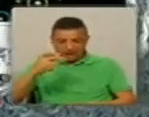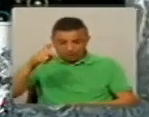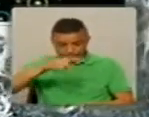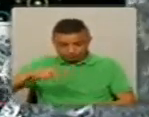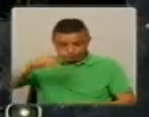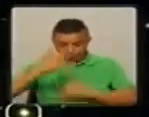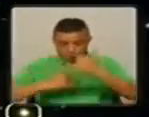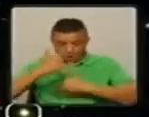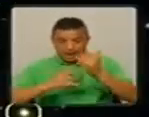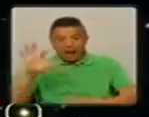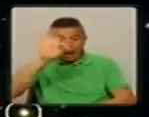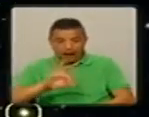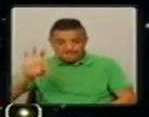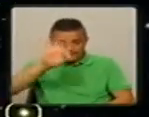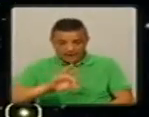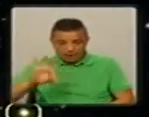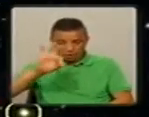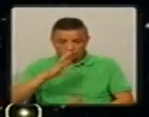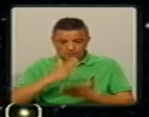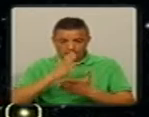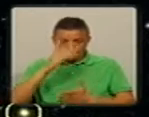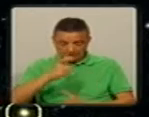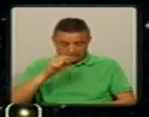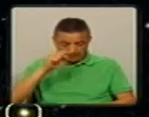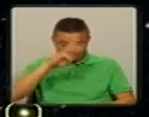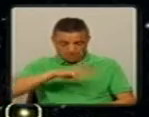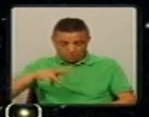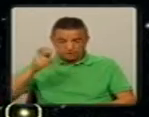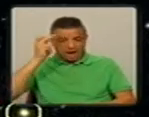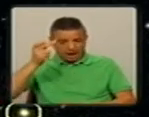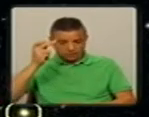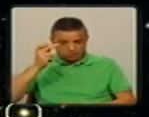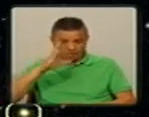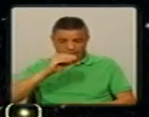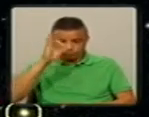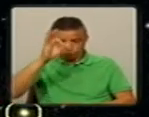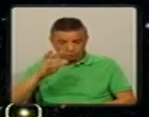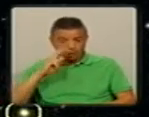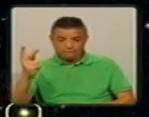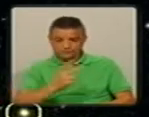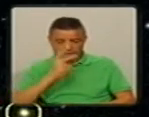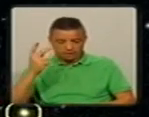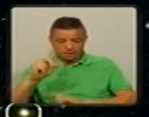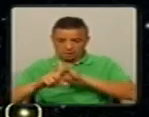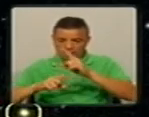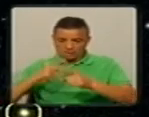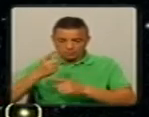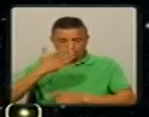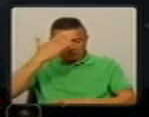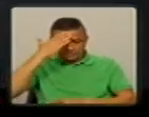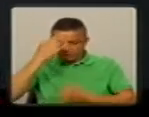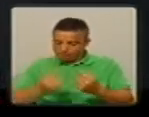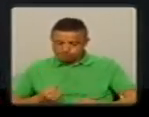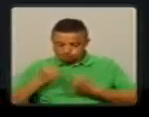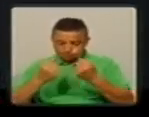amarelo, quando tinham apenas 1000 milhões de anos, corresponde a 10% da vida delas, deixaram de ter capacidade